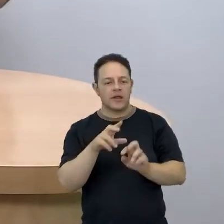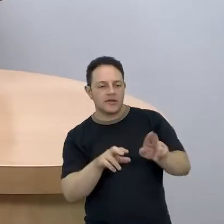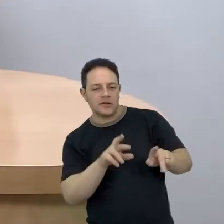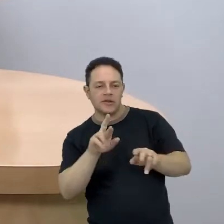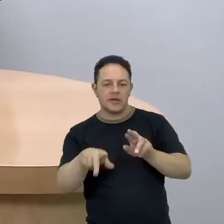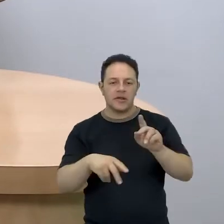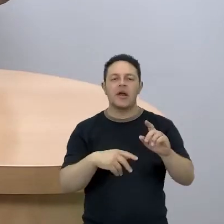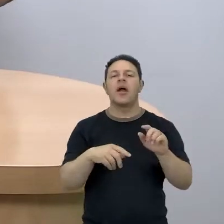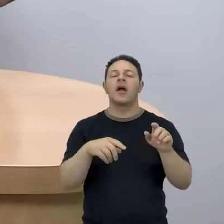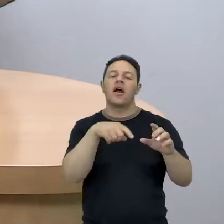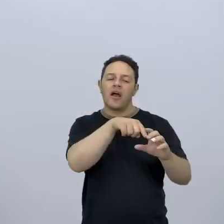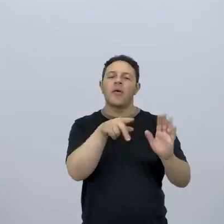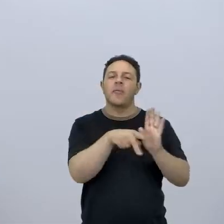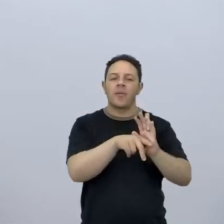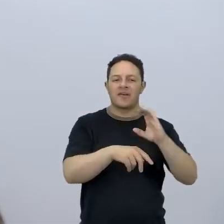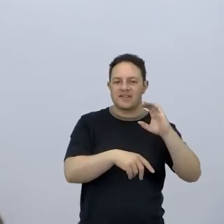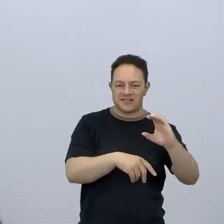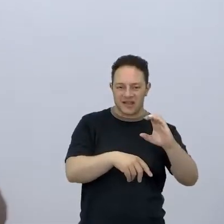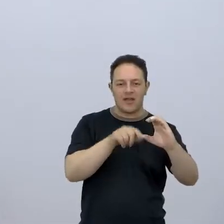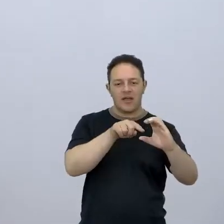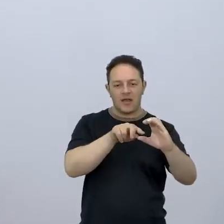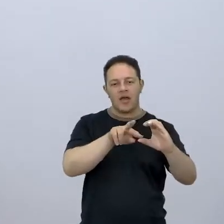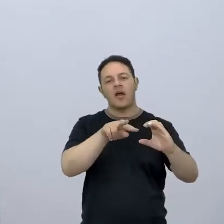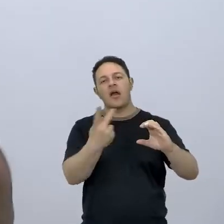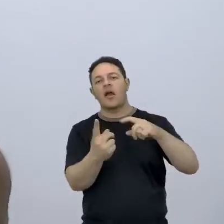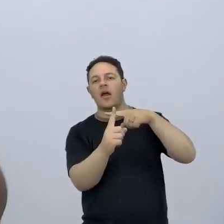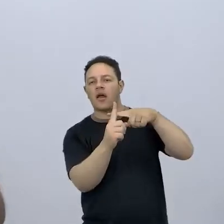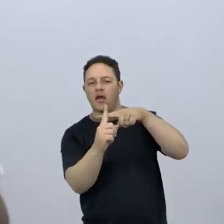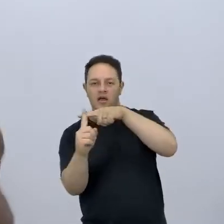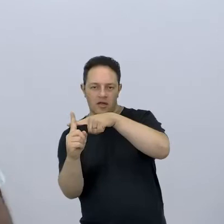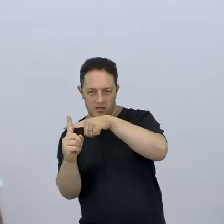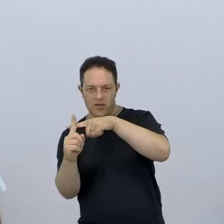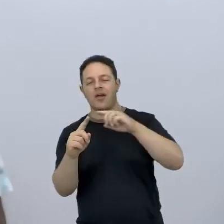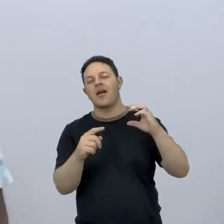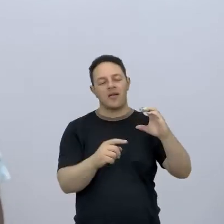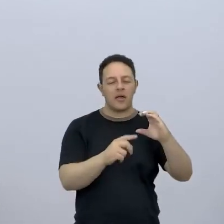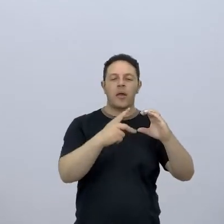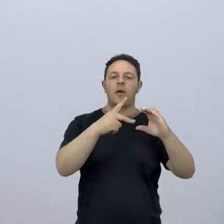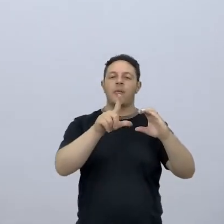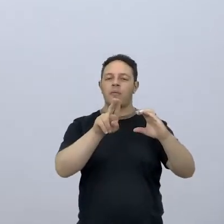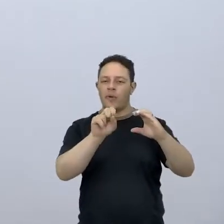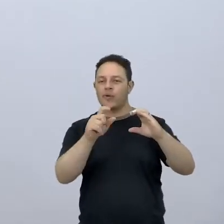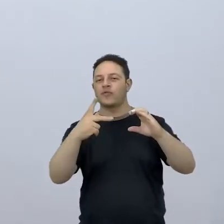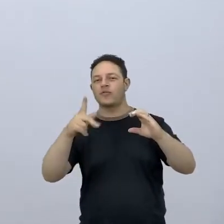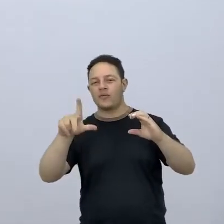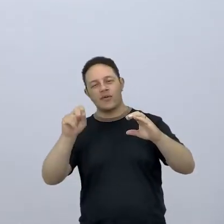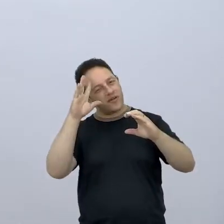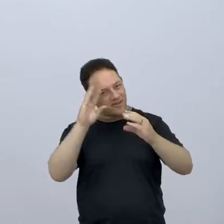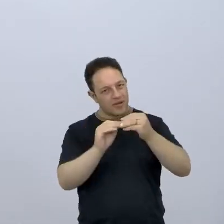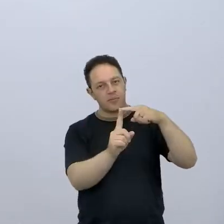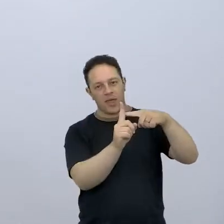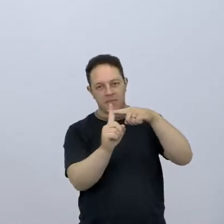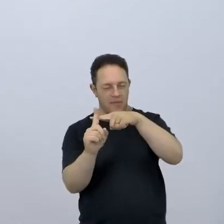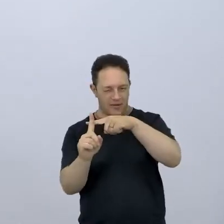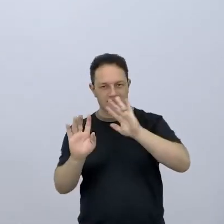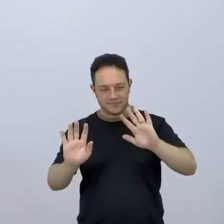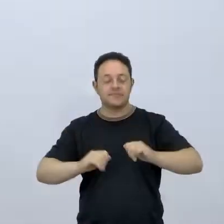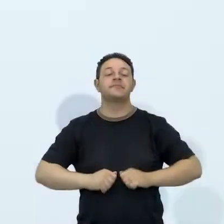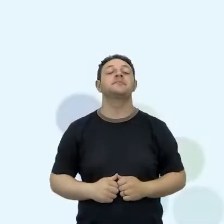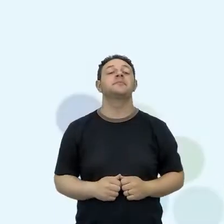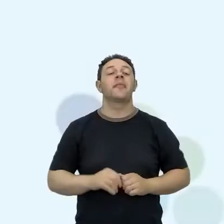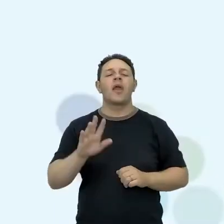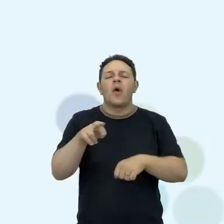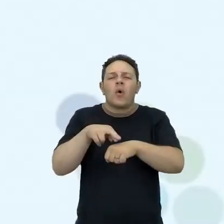C para uma linguagem C que nós chamamos de linguagem C+++. certo? Muito bem. E aí, ó, o que que